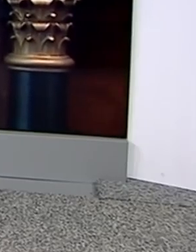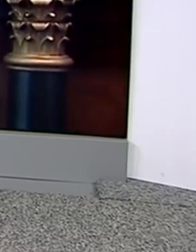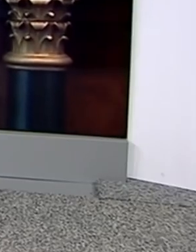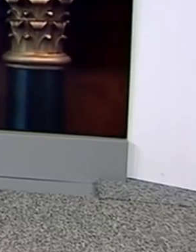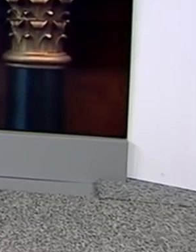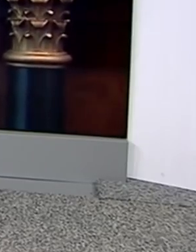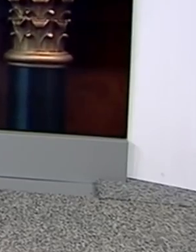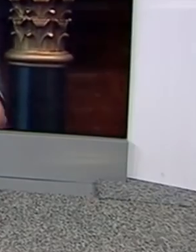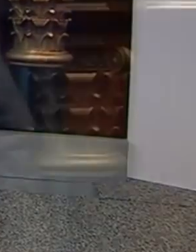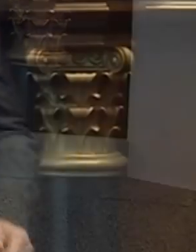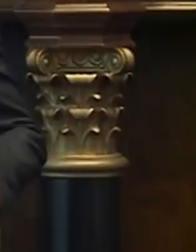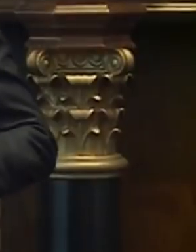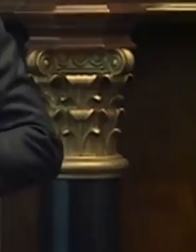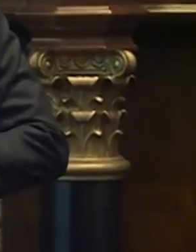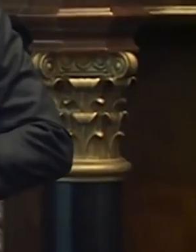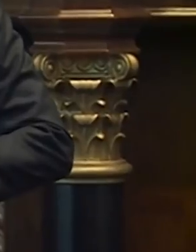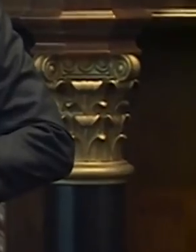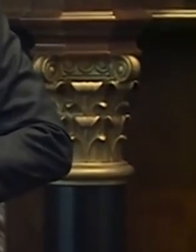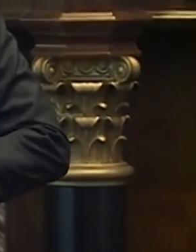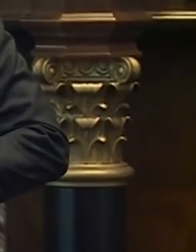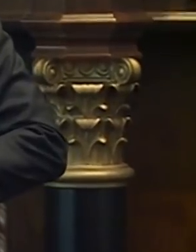Bolsonaro. Acompanhe com a gente.